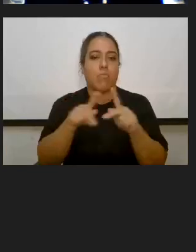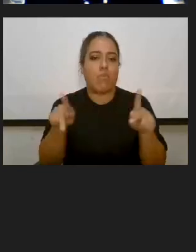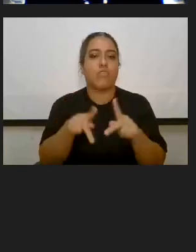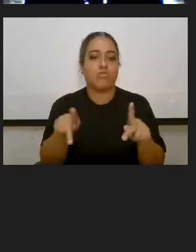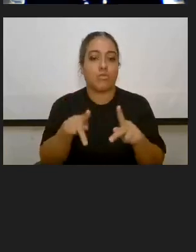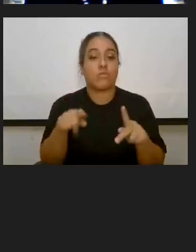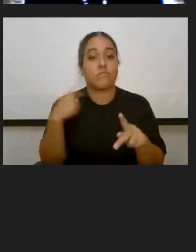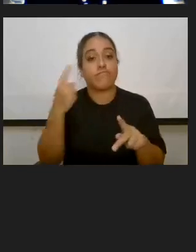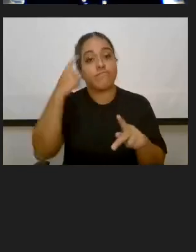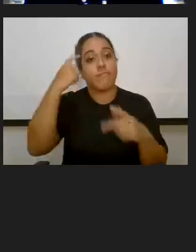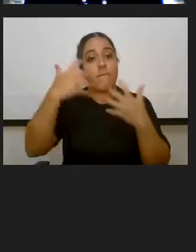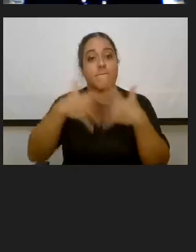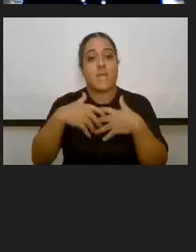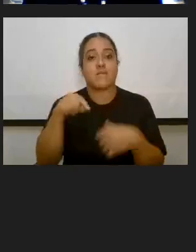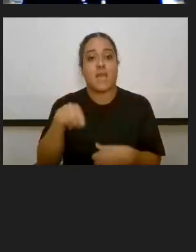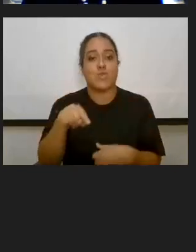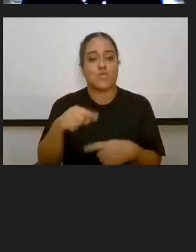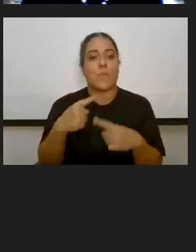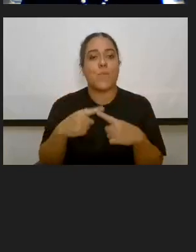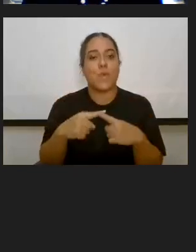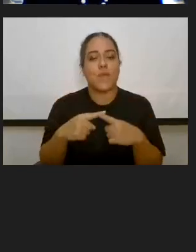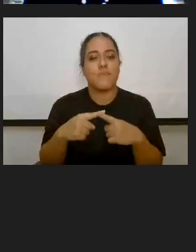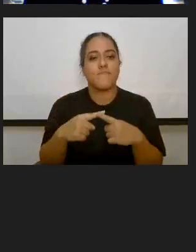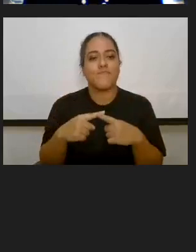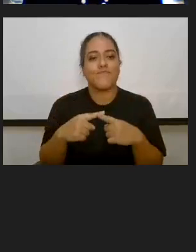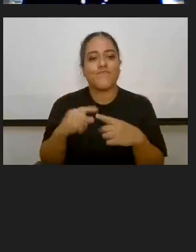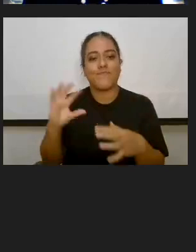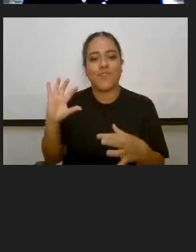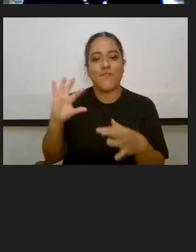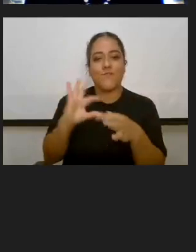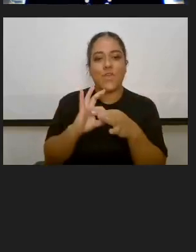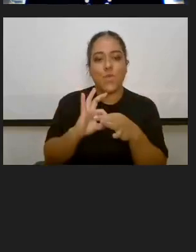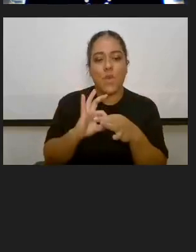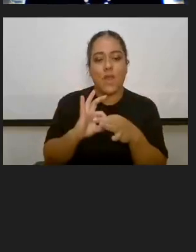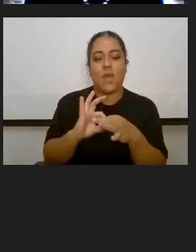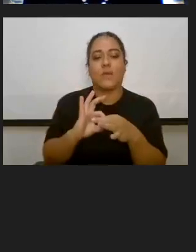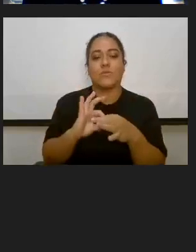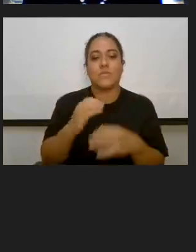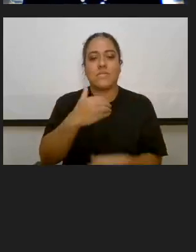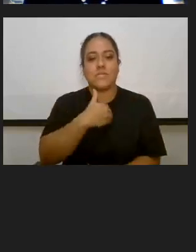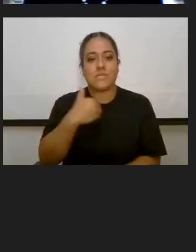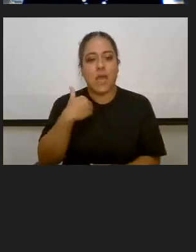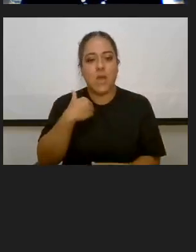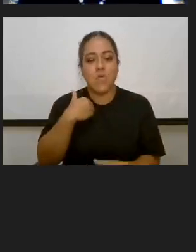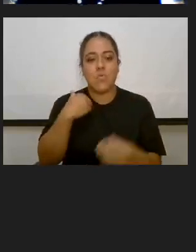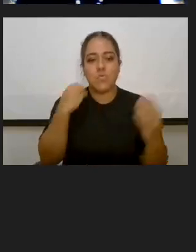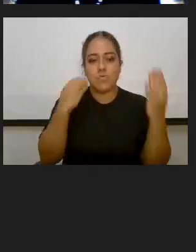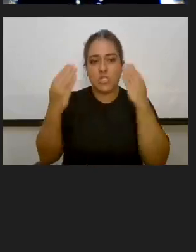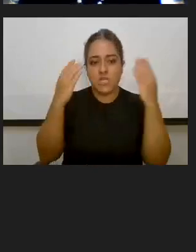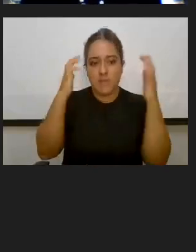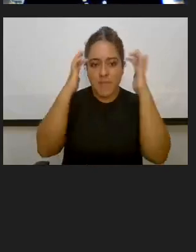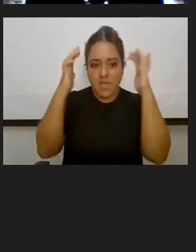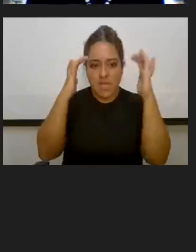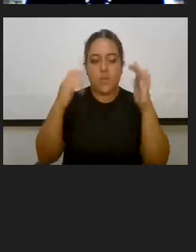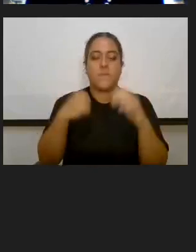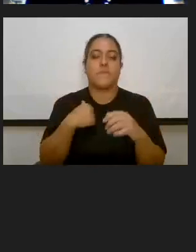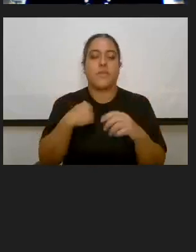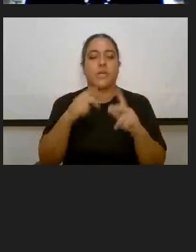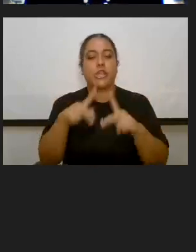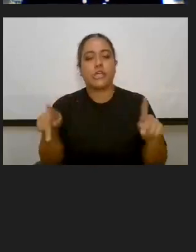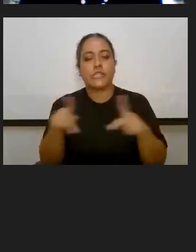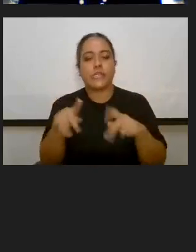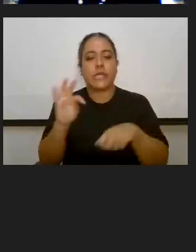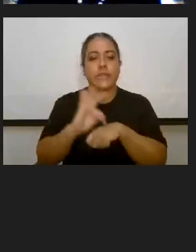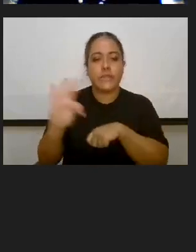pensar isso, porque vinculado, saúde mental, vinculado, seja docente ou técnico de Instituto